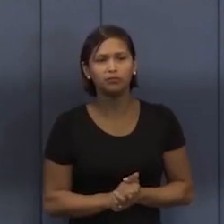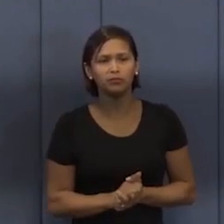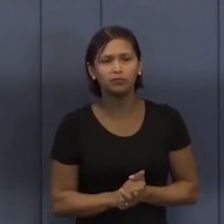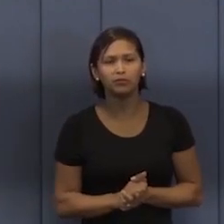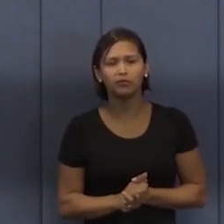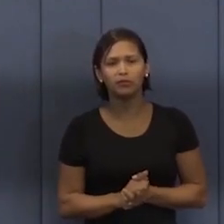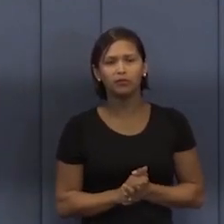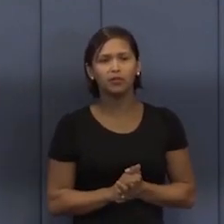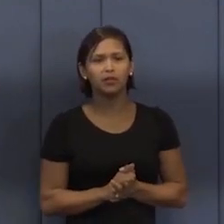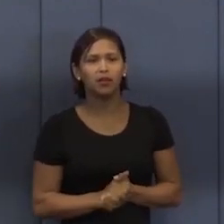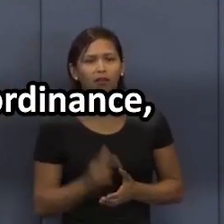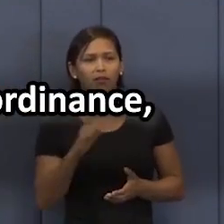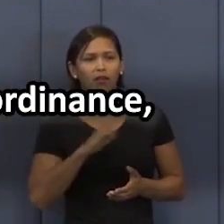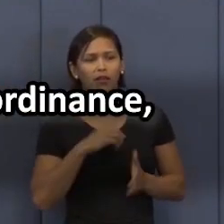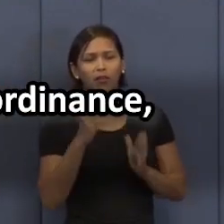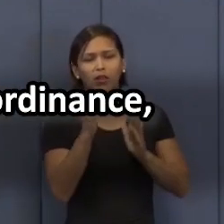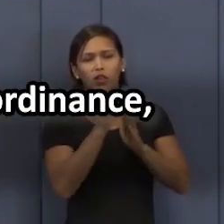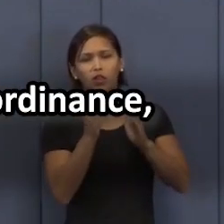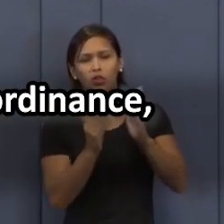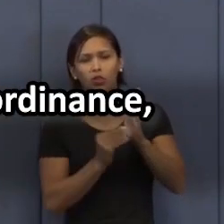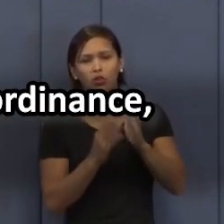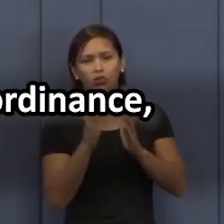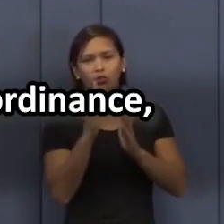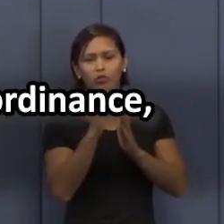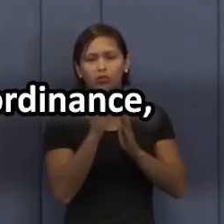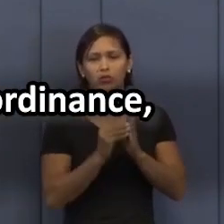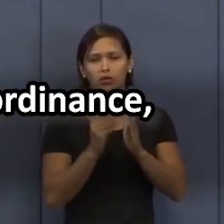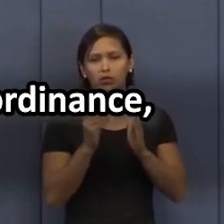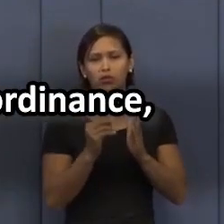em cima da Constituição, e ele tem todo o material